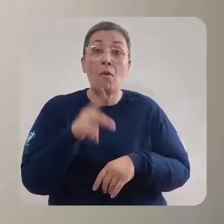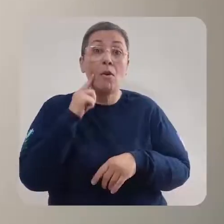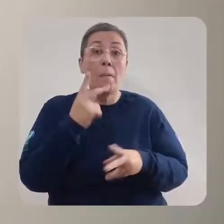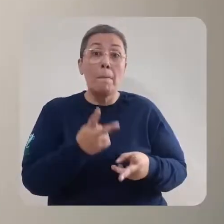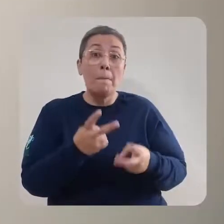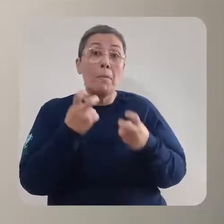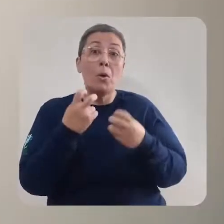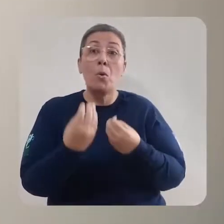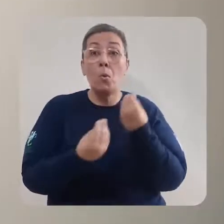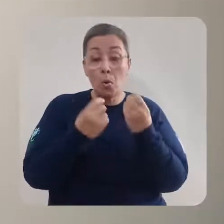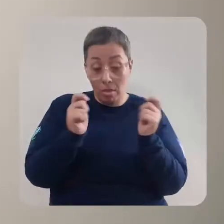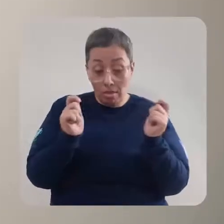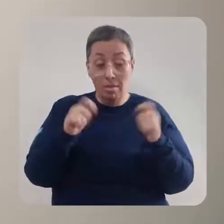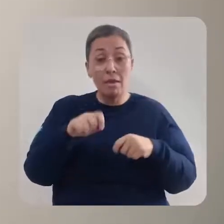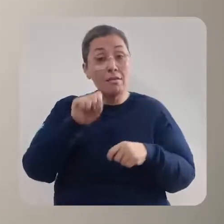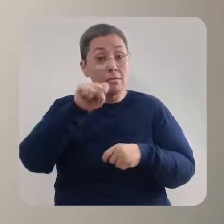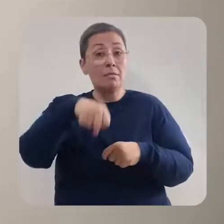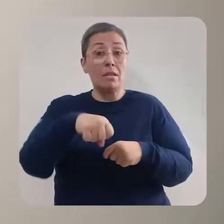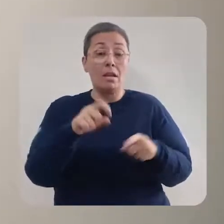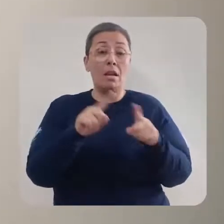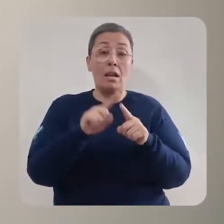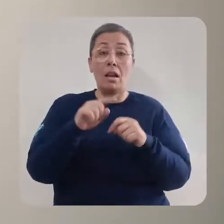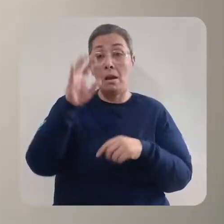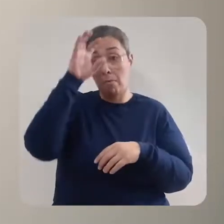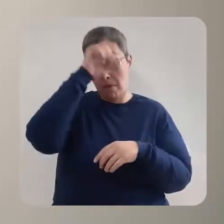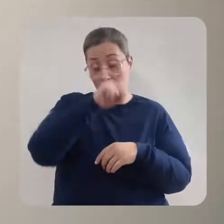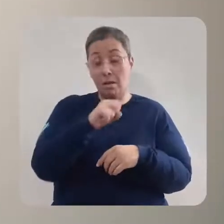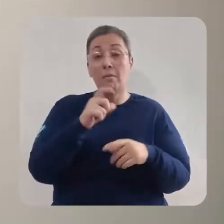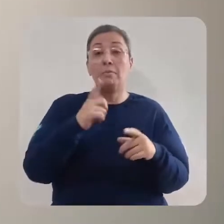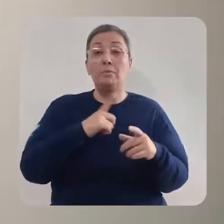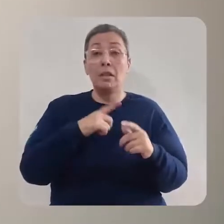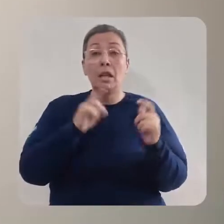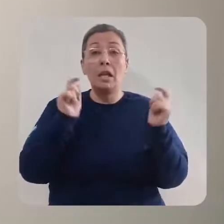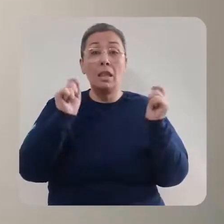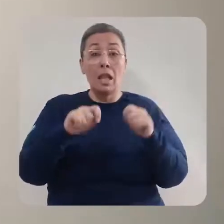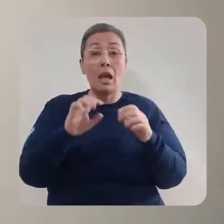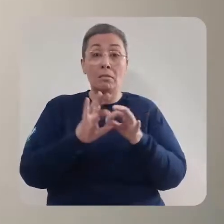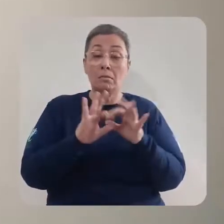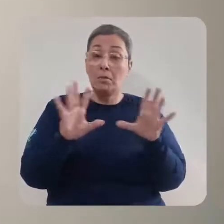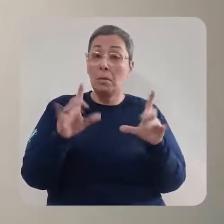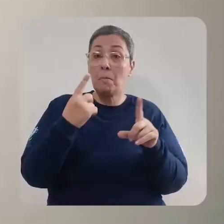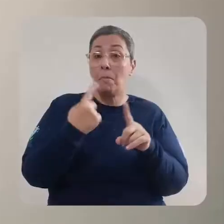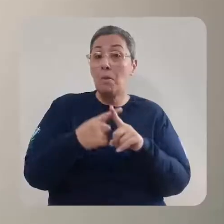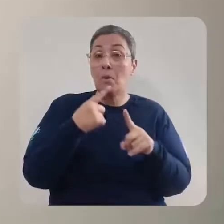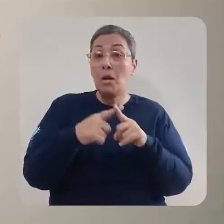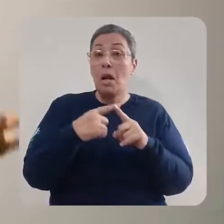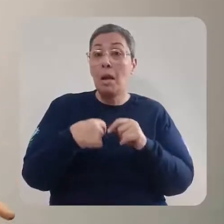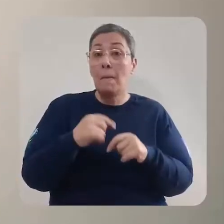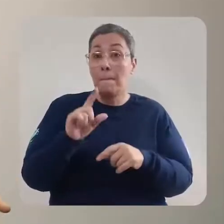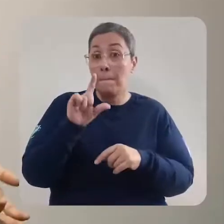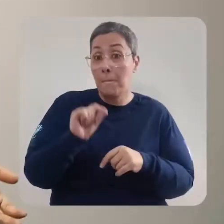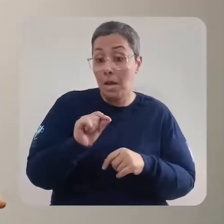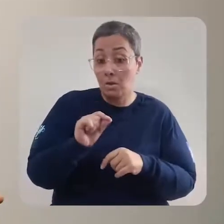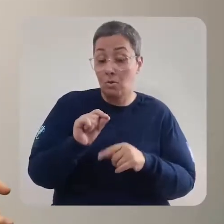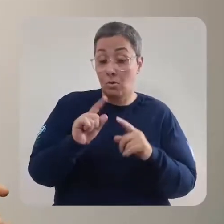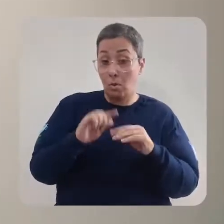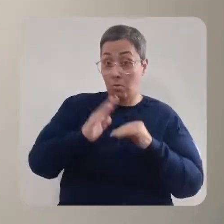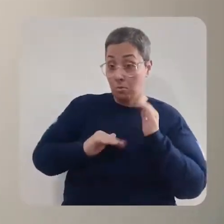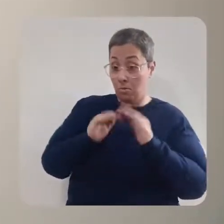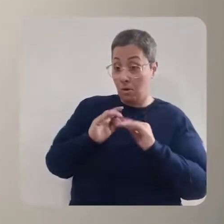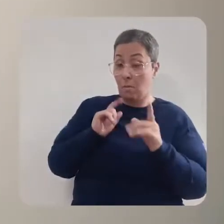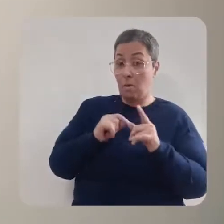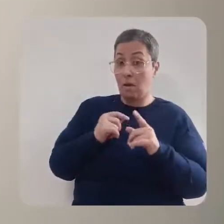vamos perceber o quanto é possível aquela criança aprender, o quanto é possível ela deixar. Por quê? Quanto menos eu